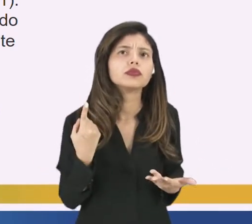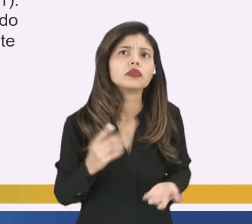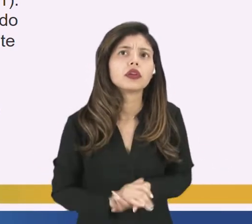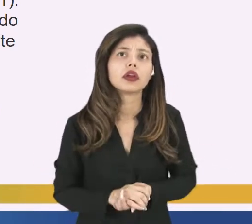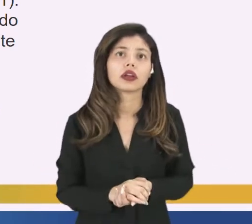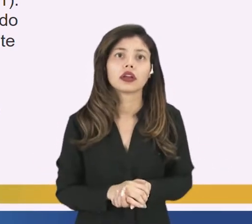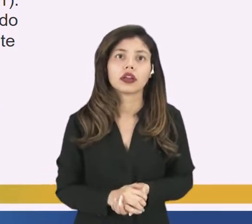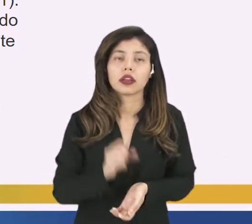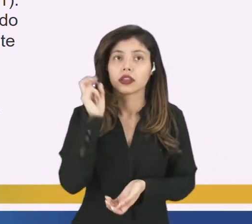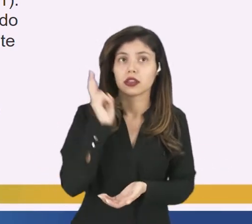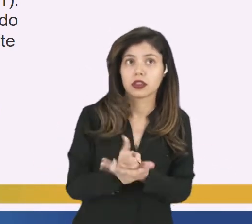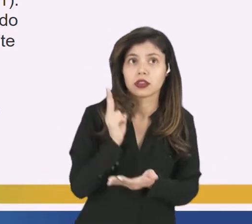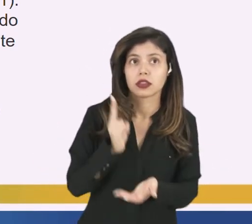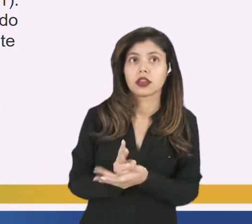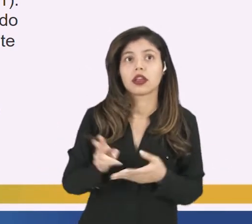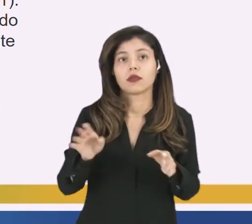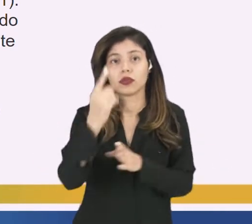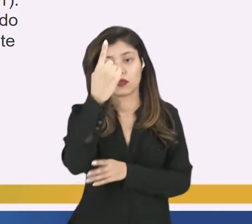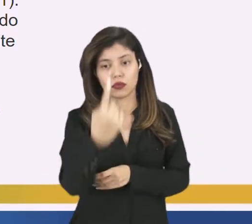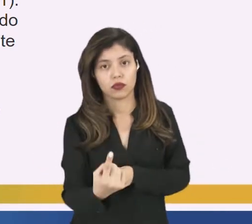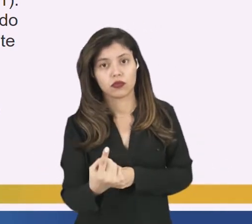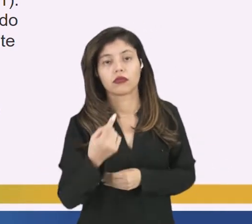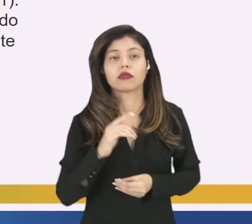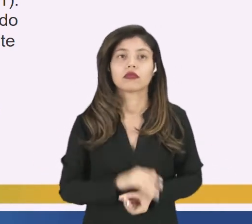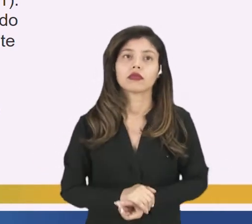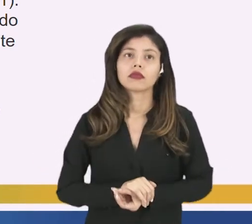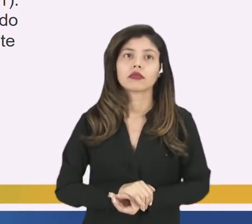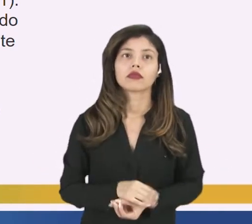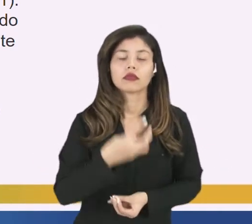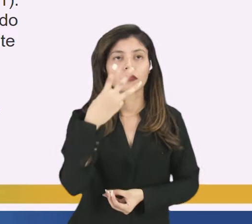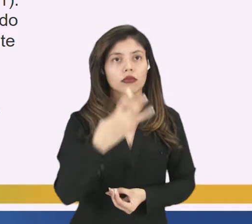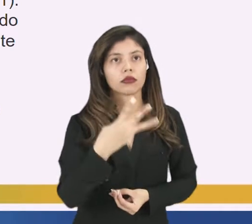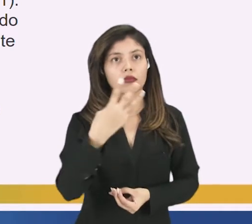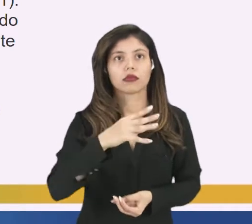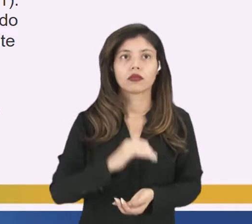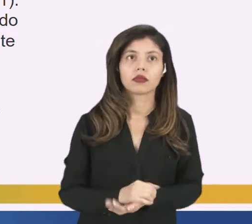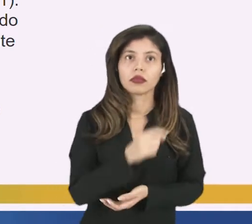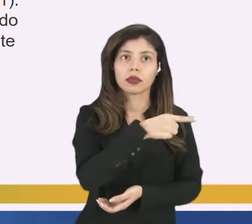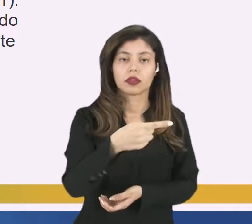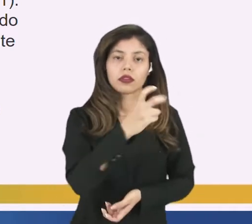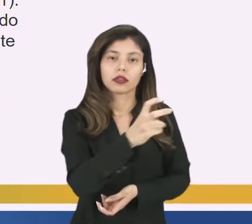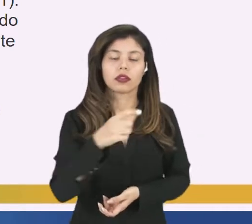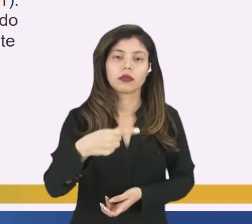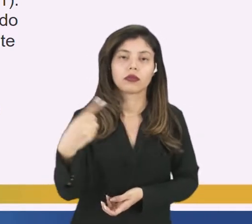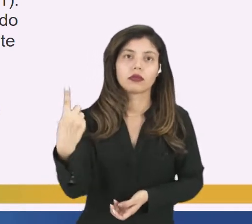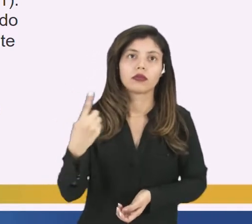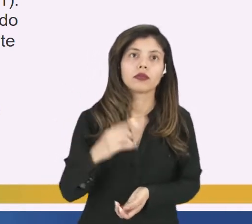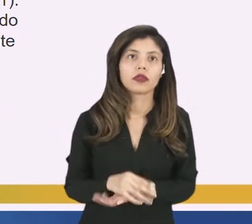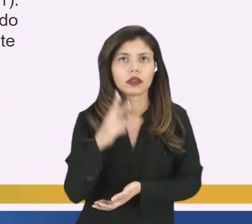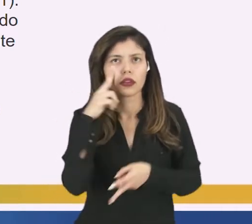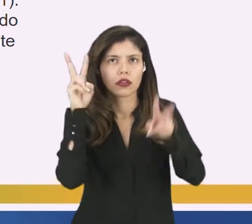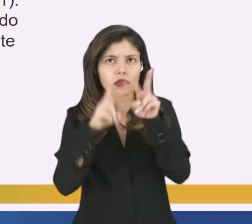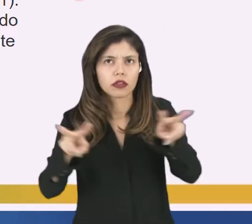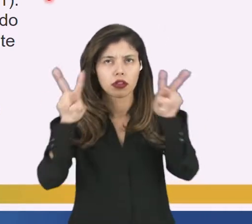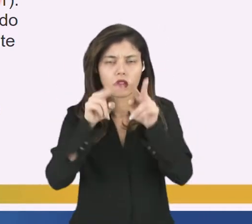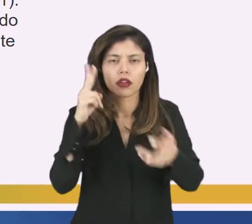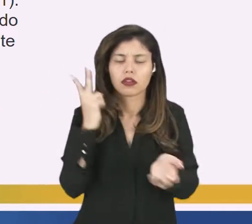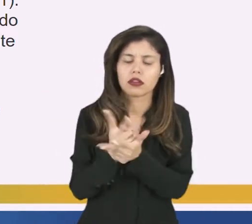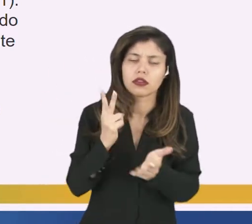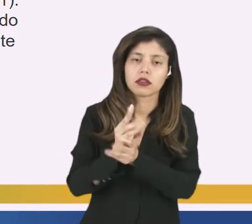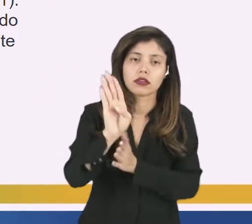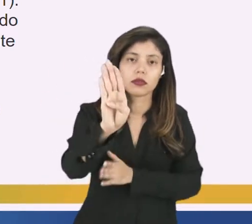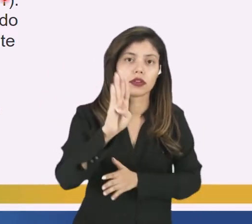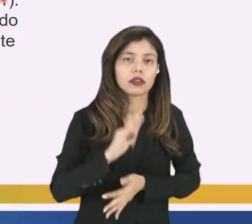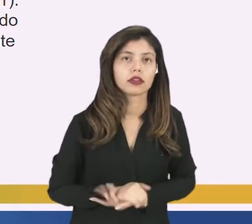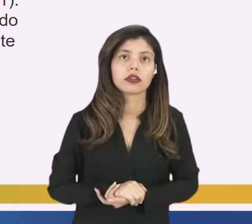ó? Menos 1 e 8 está aqui. Sempre termina com 1. A terceira linha, menos 5, menos 1 e 1. Você visualizou que